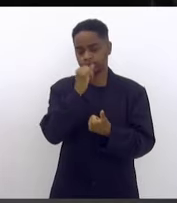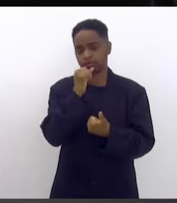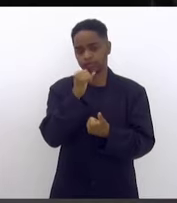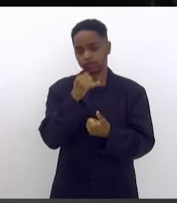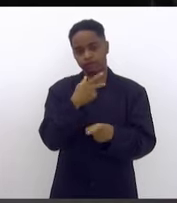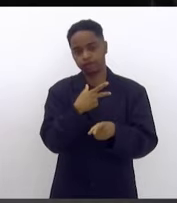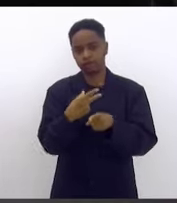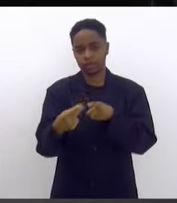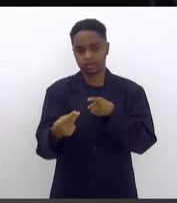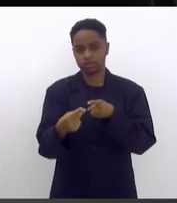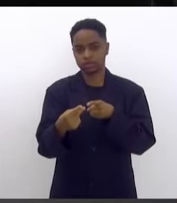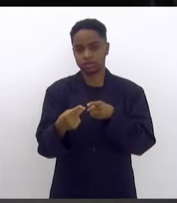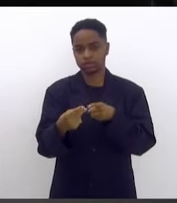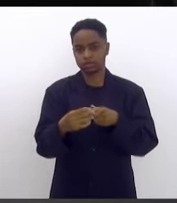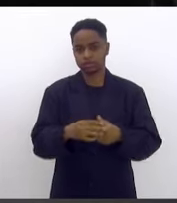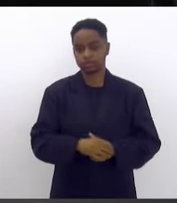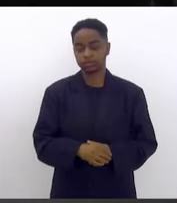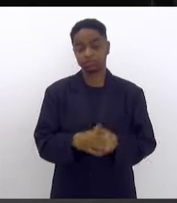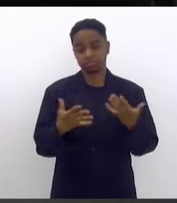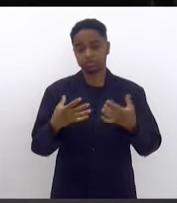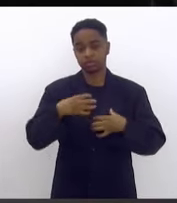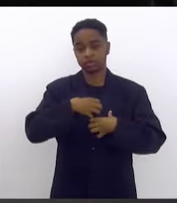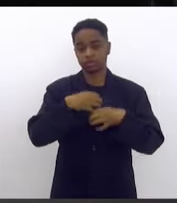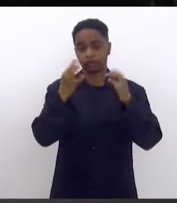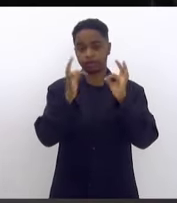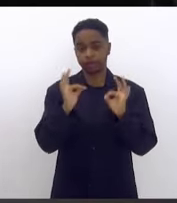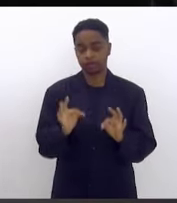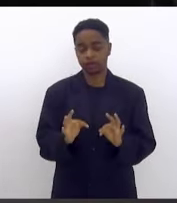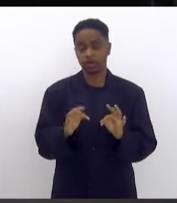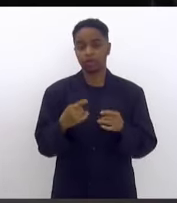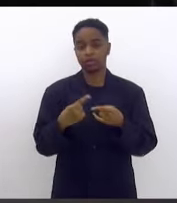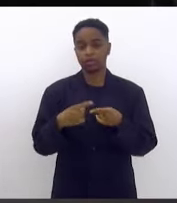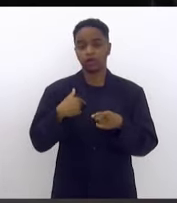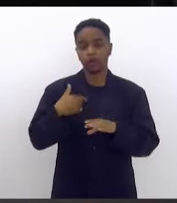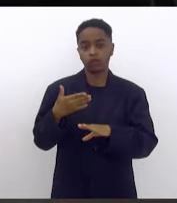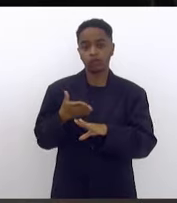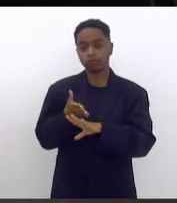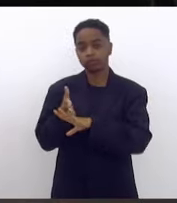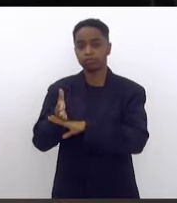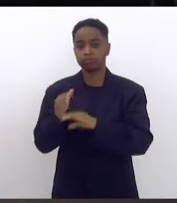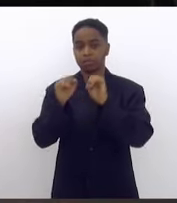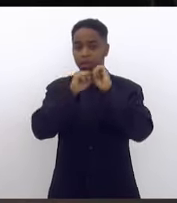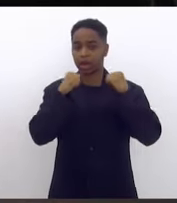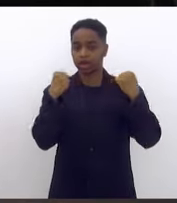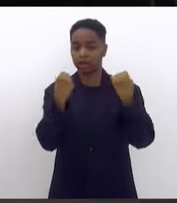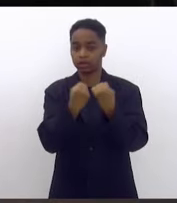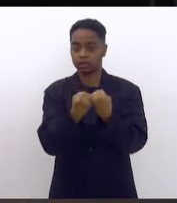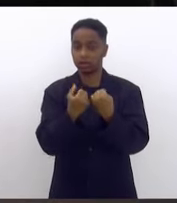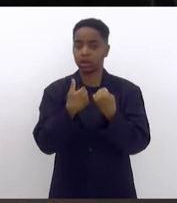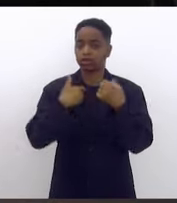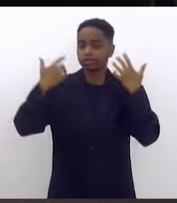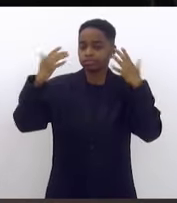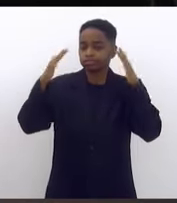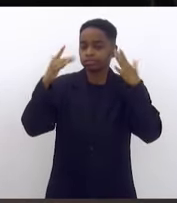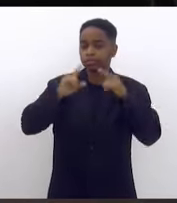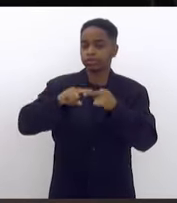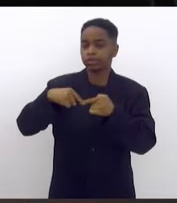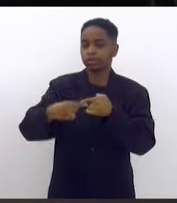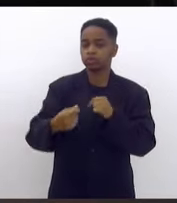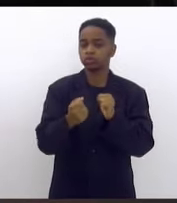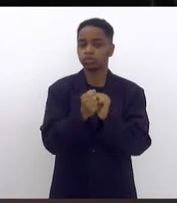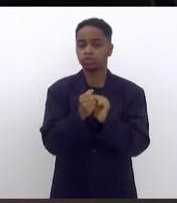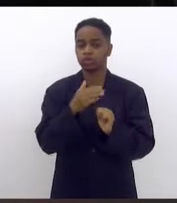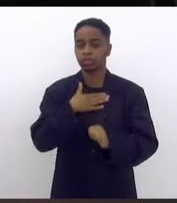a Libertadores. Eu fiquei muito feliz de estar no Maracanã, né, e comemorando depois com os meus amigos e